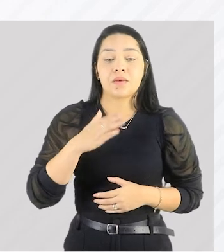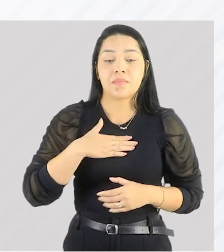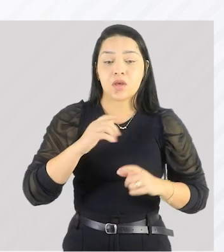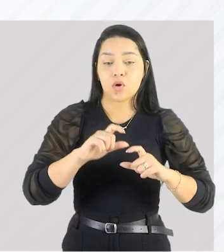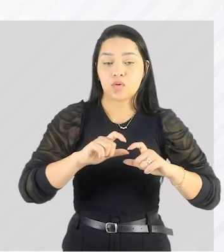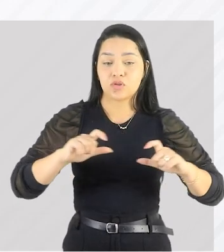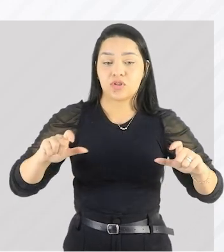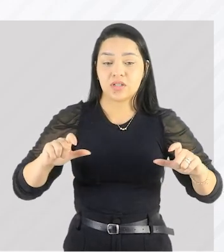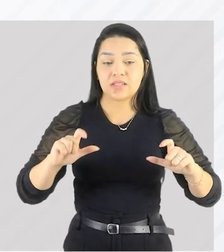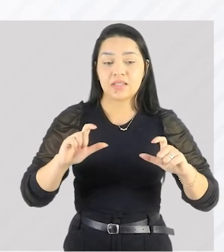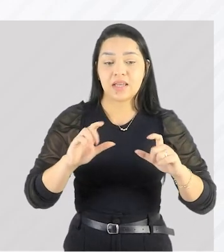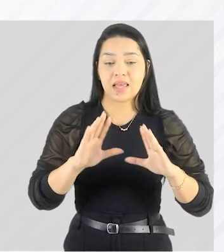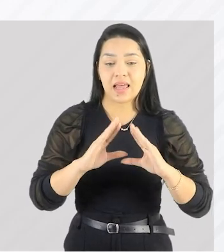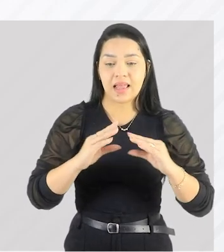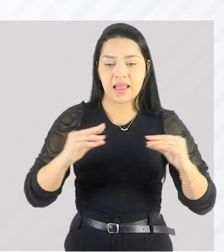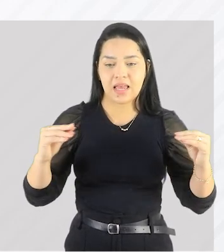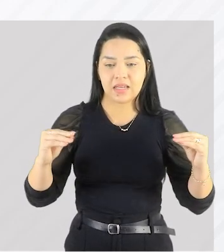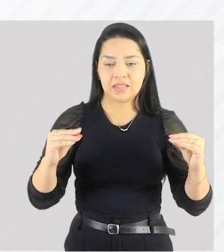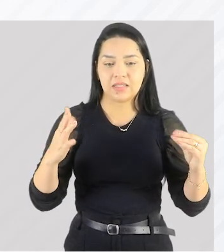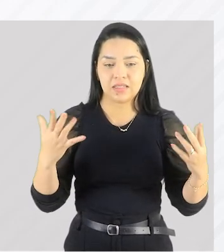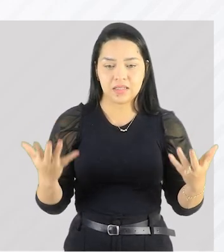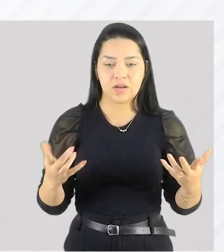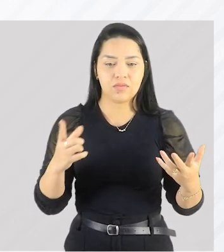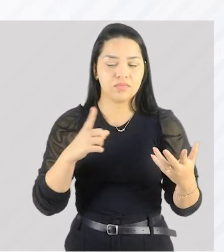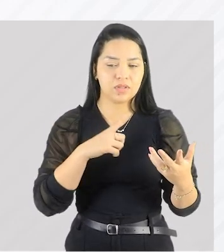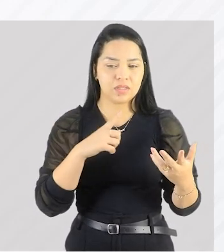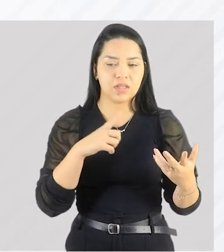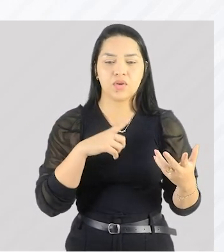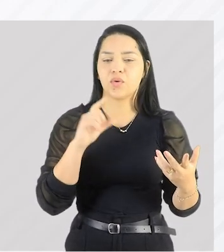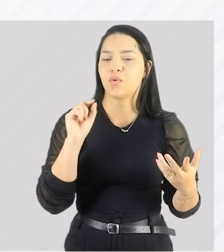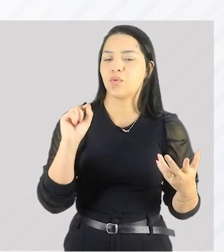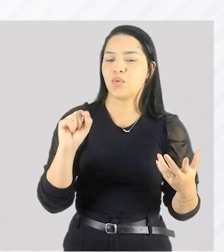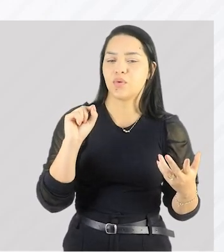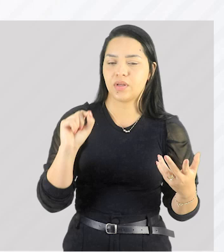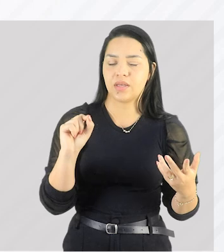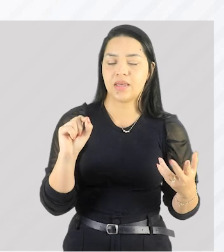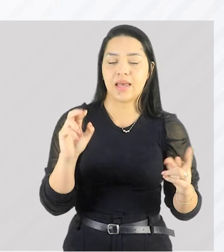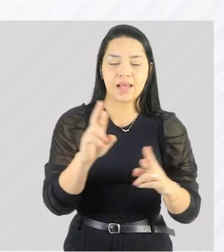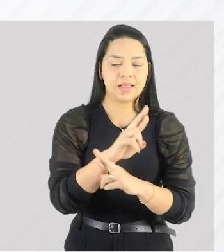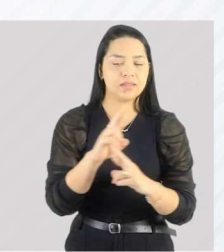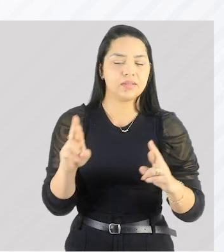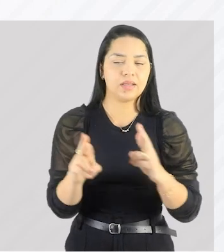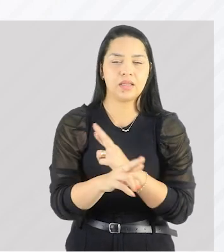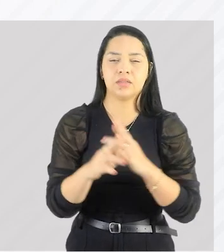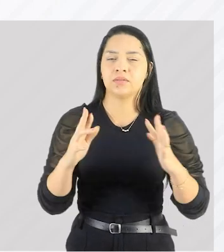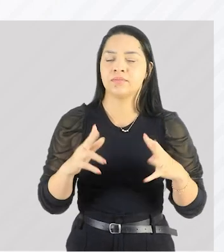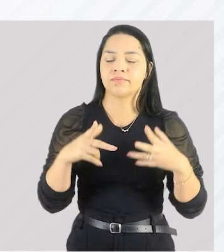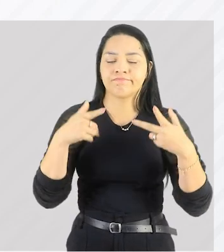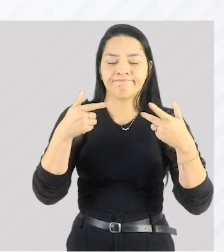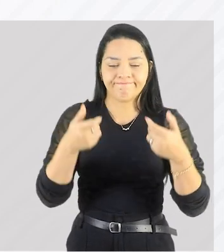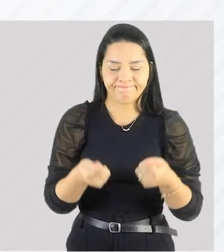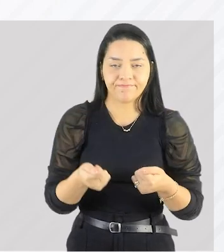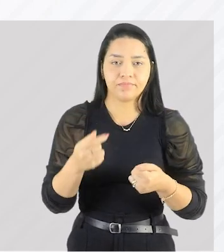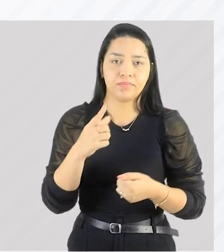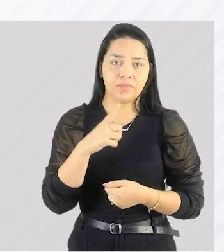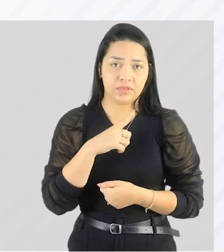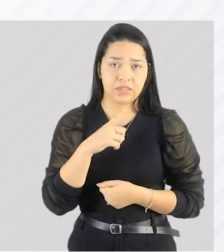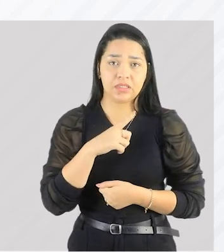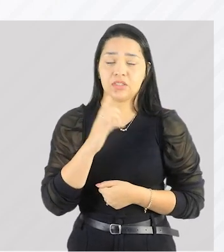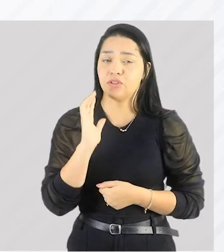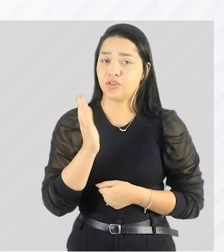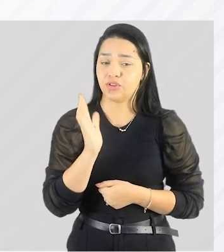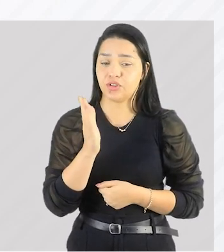constante elástica, né? Então, essa minha constante elástica está relacionada com todas essas grandezas, certo? Que